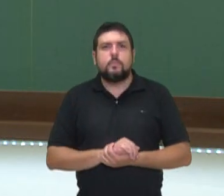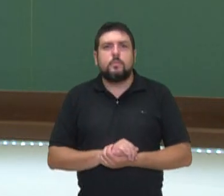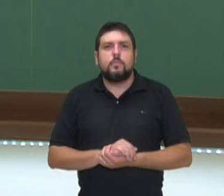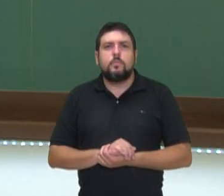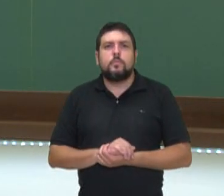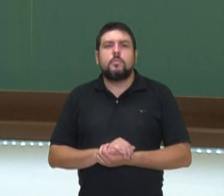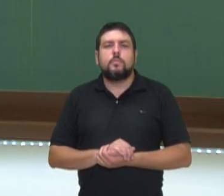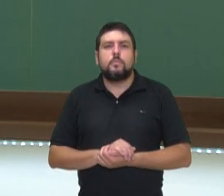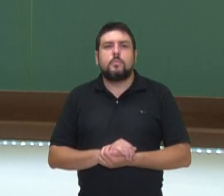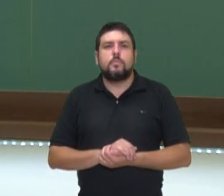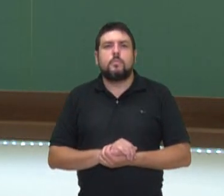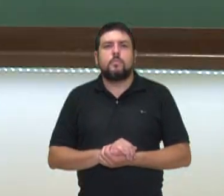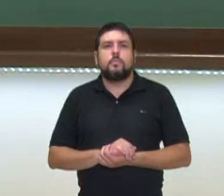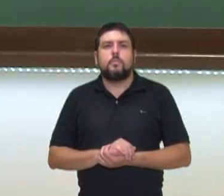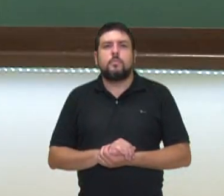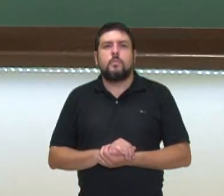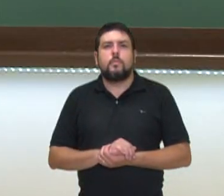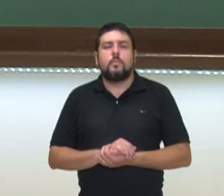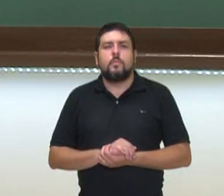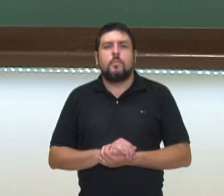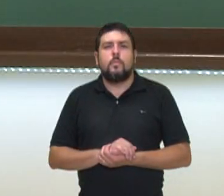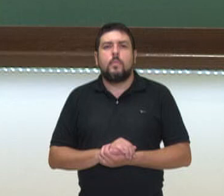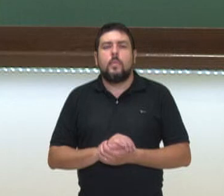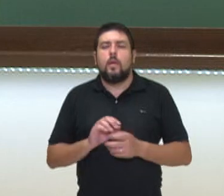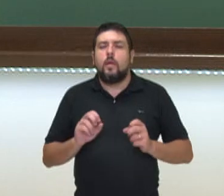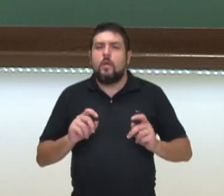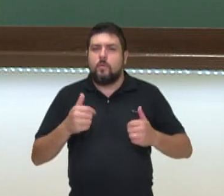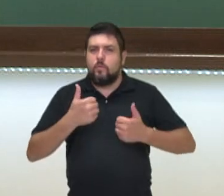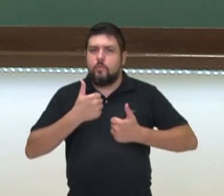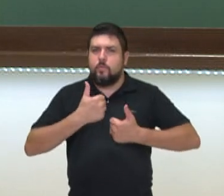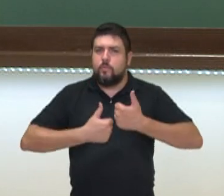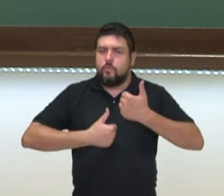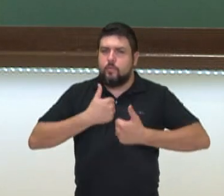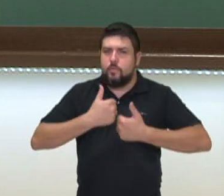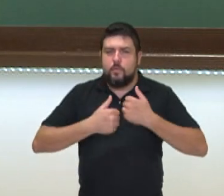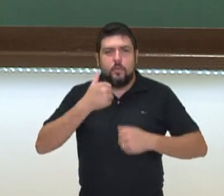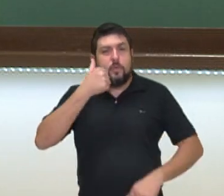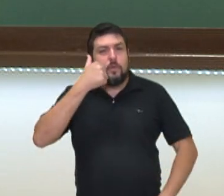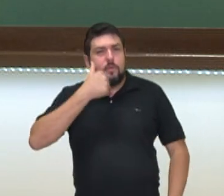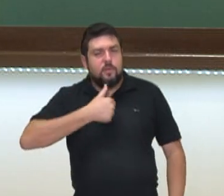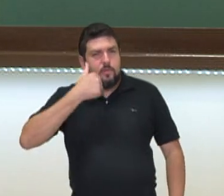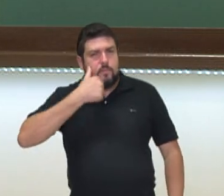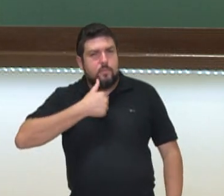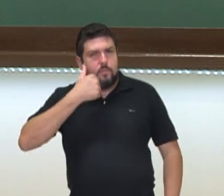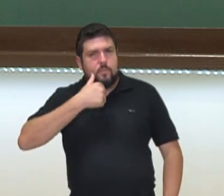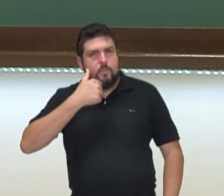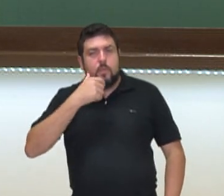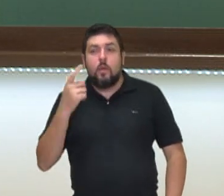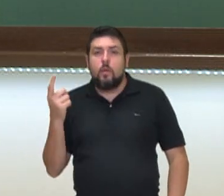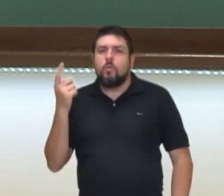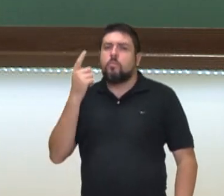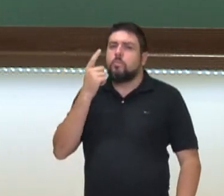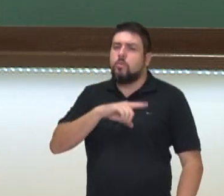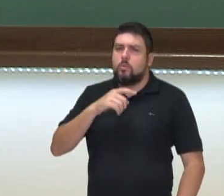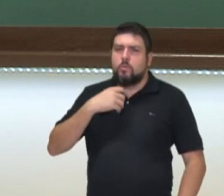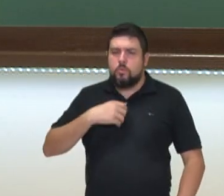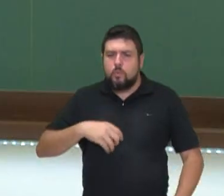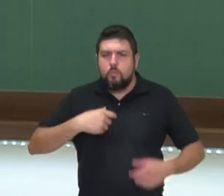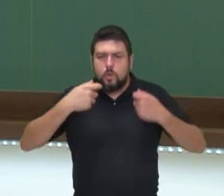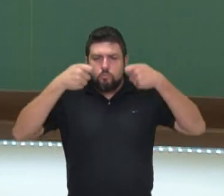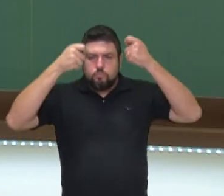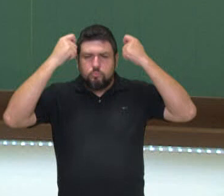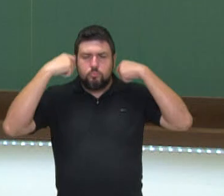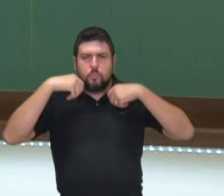Vamos falar um pouquinho do futebol feminino, né? Que trouxe para nós várias medalhas, né?